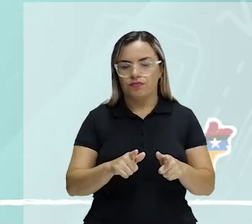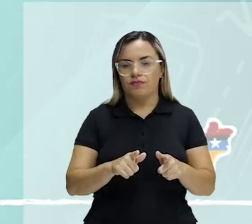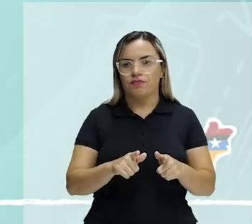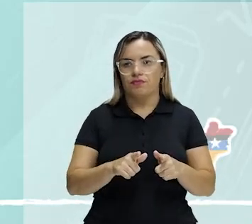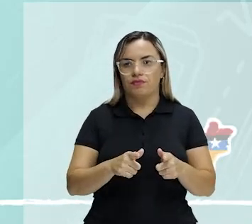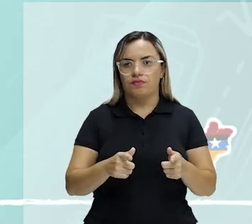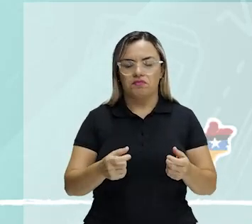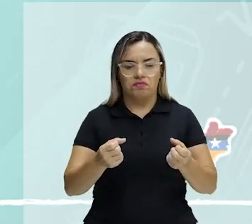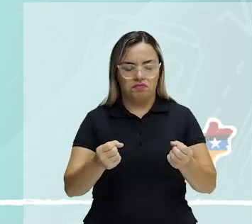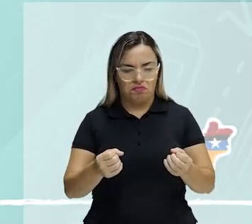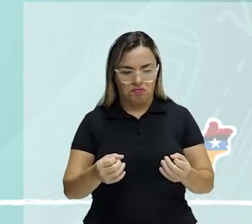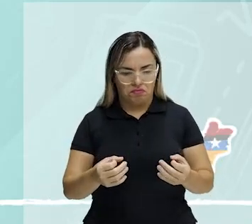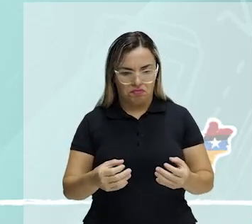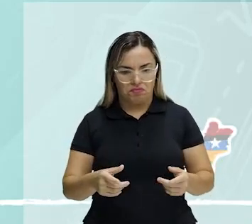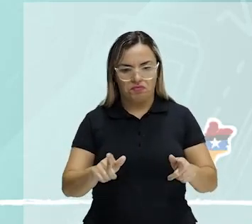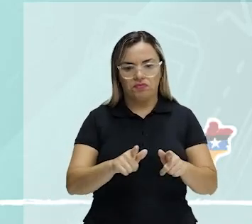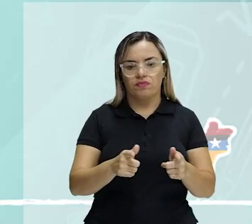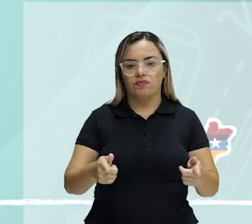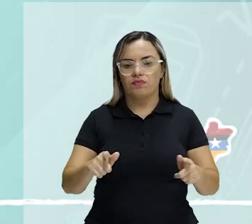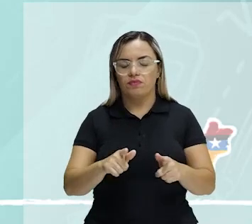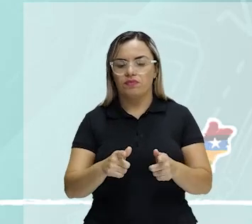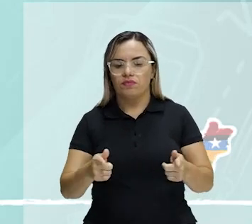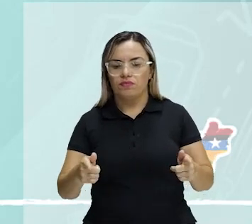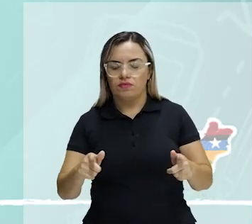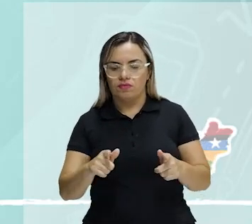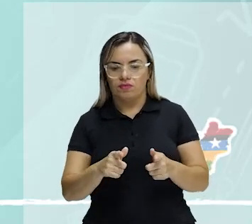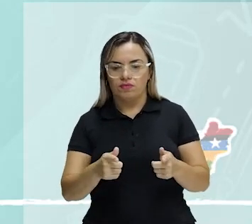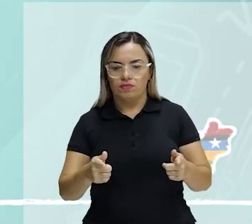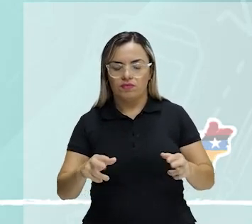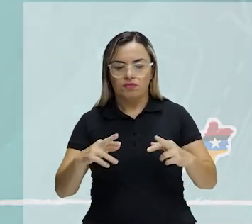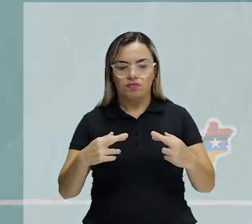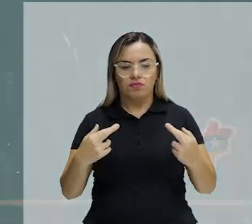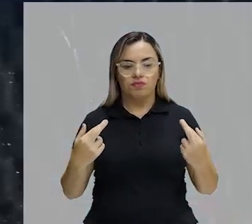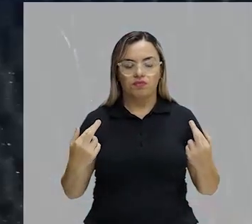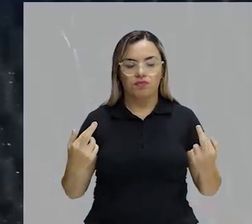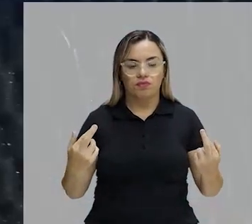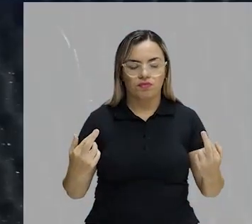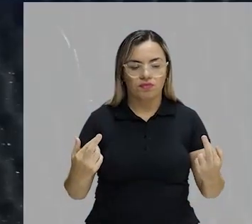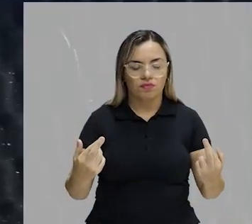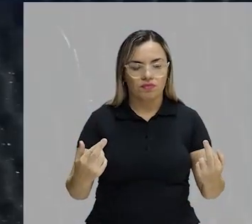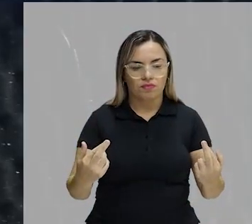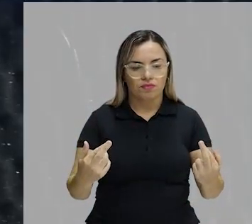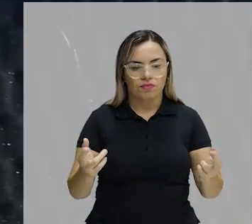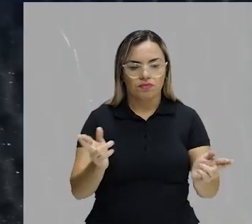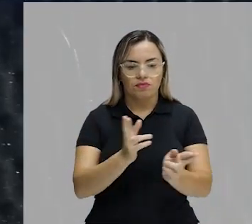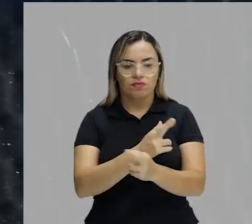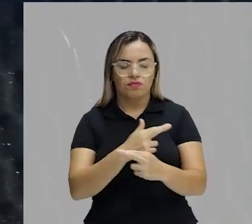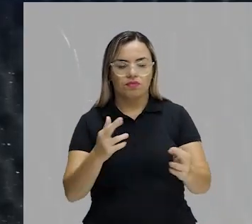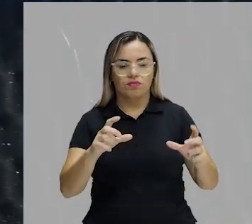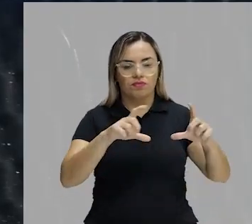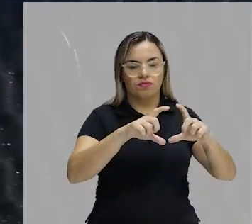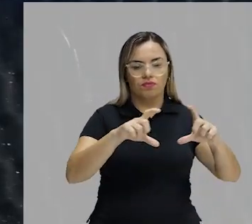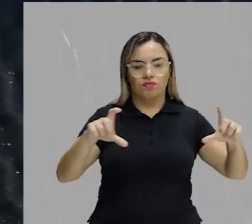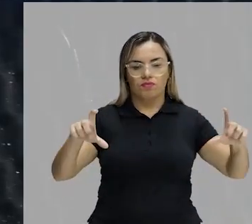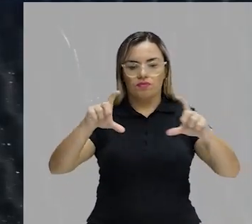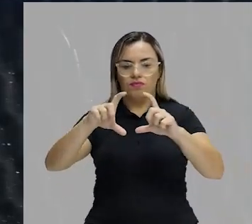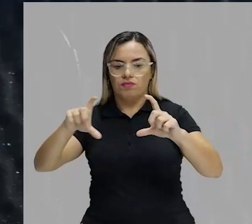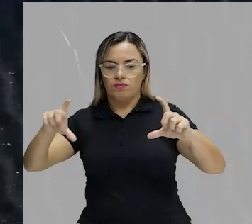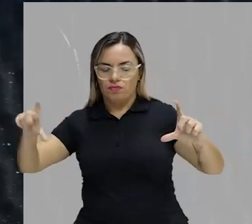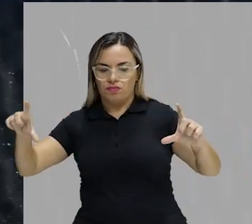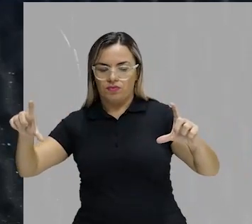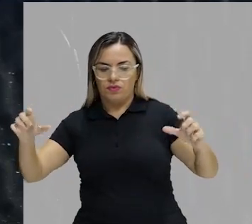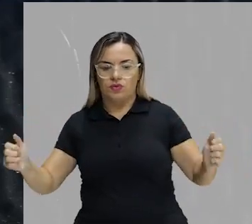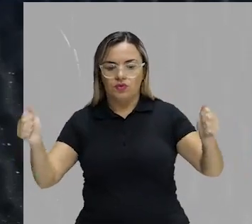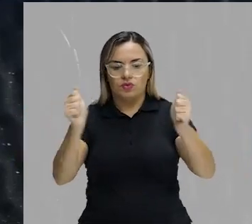termo mais específico, cuja função é reunir, é juntar, é relacionar orações em um mesmo